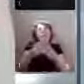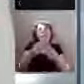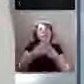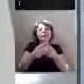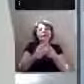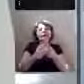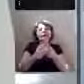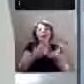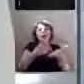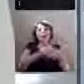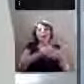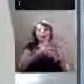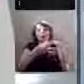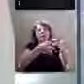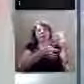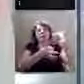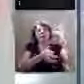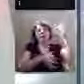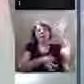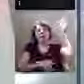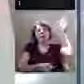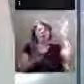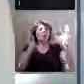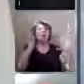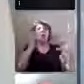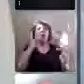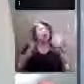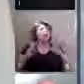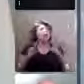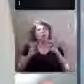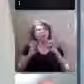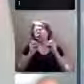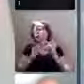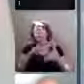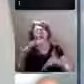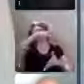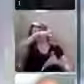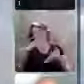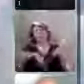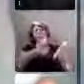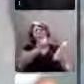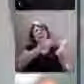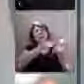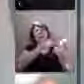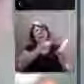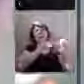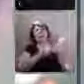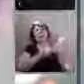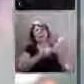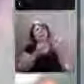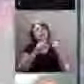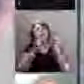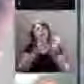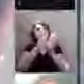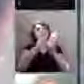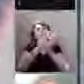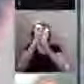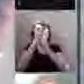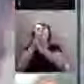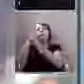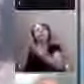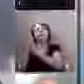longa e a gente não lembra de tudo que anotou, então eu gostaria de ir assim, pontuando algumas coisas